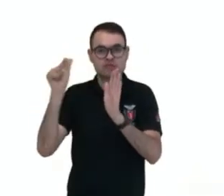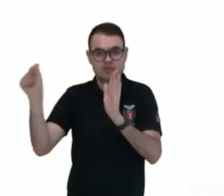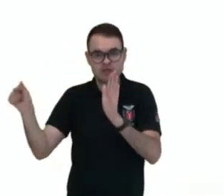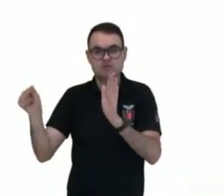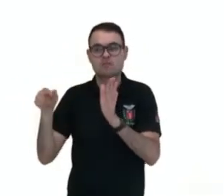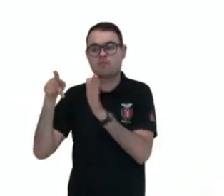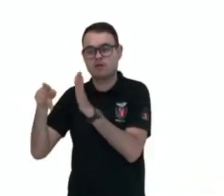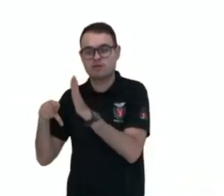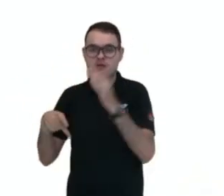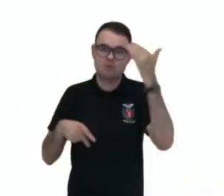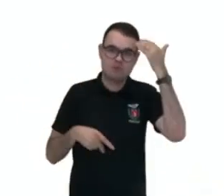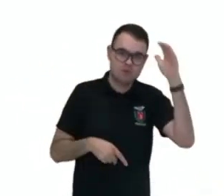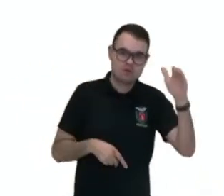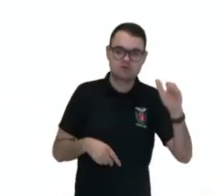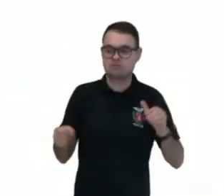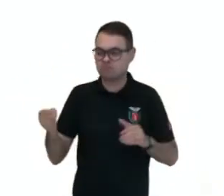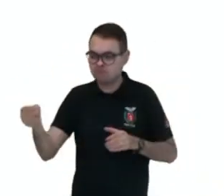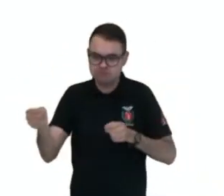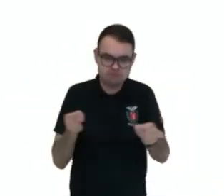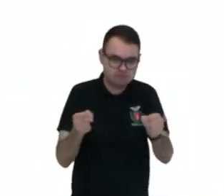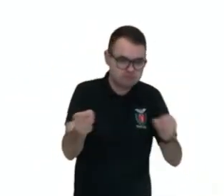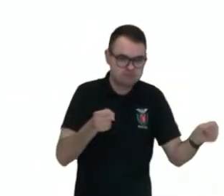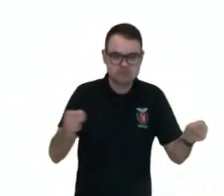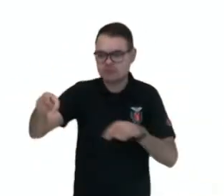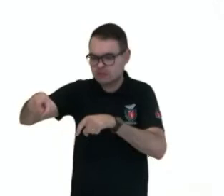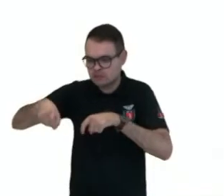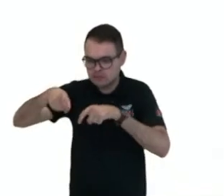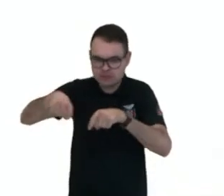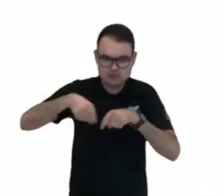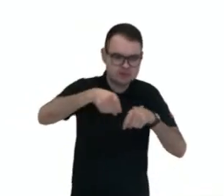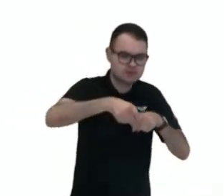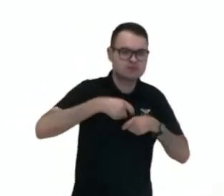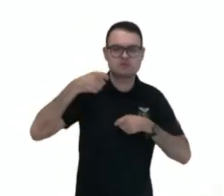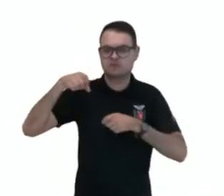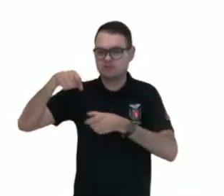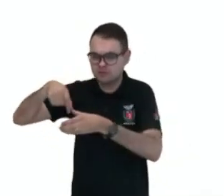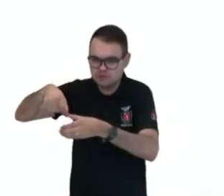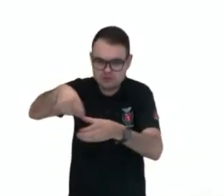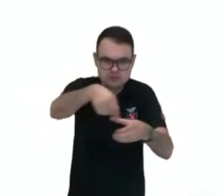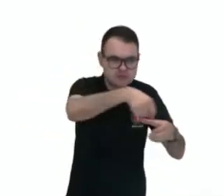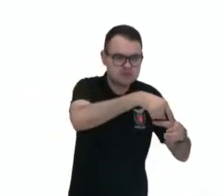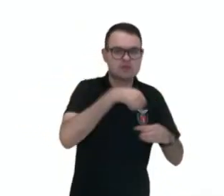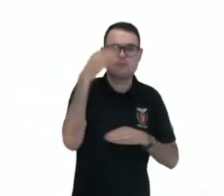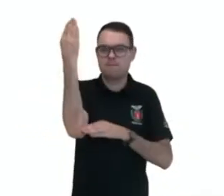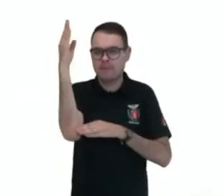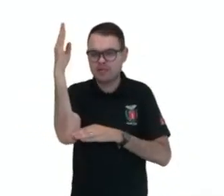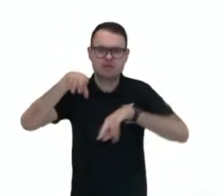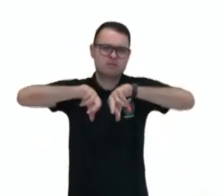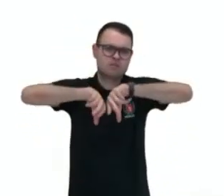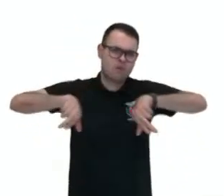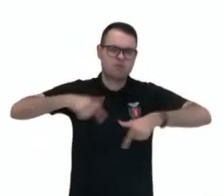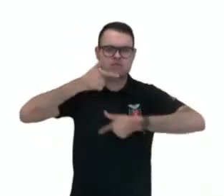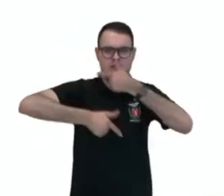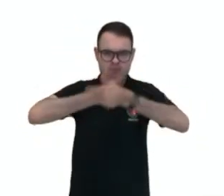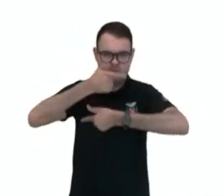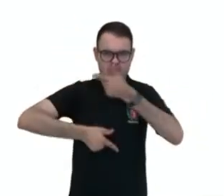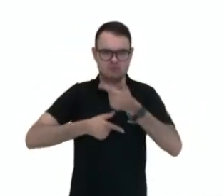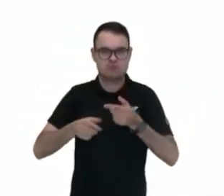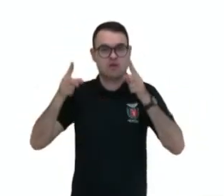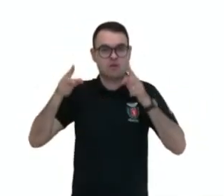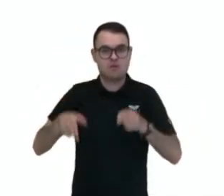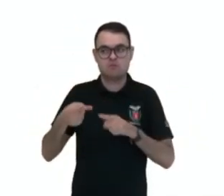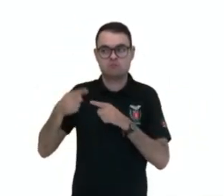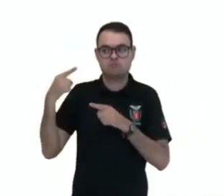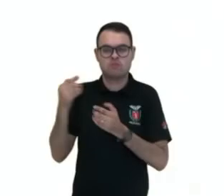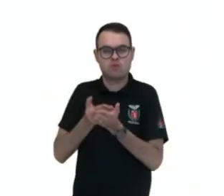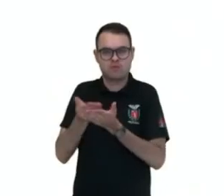Curitiba. Foram empregados na pecuária, na agricultura, na extração do erva mate e madeiras, além de outros trabalhos. Então, como o senhor Roberto comentou no início desta